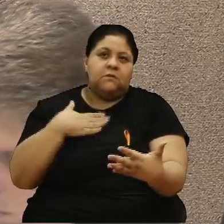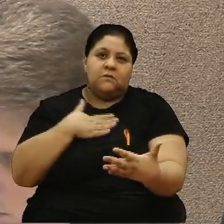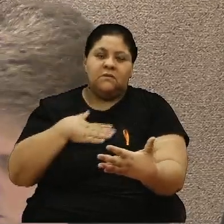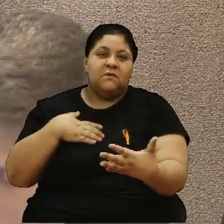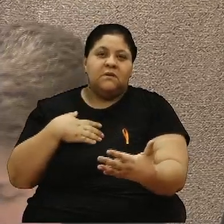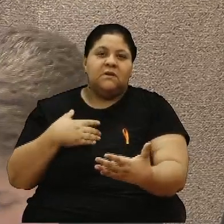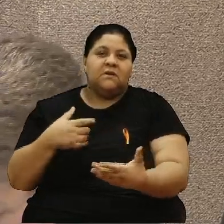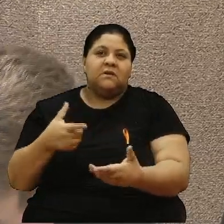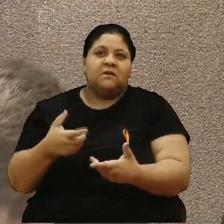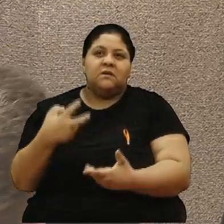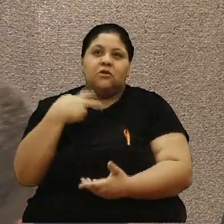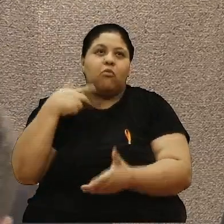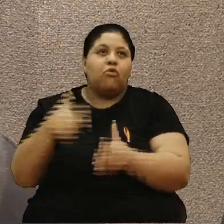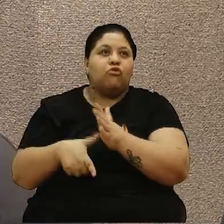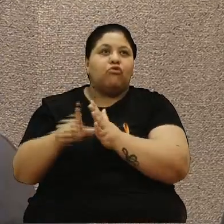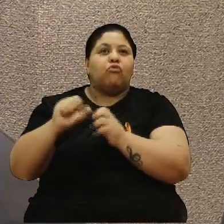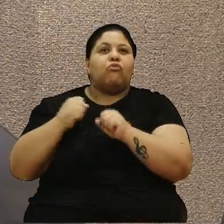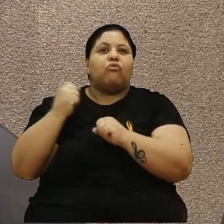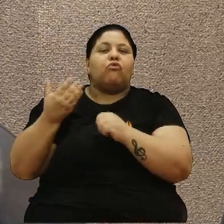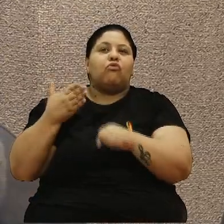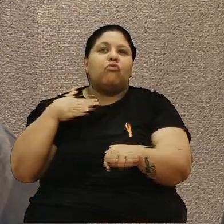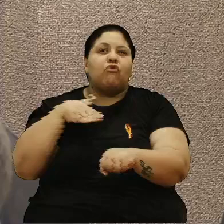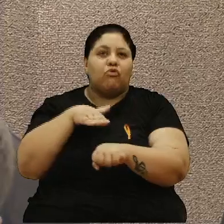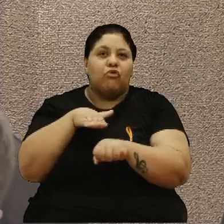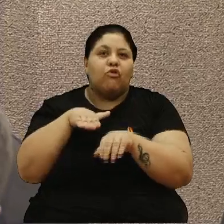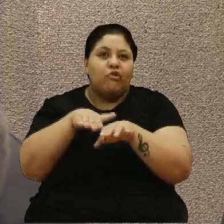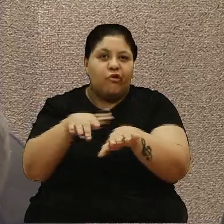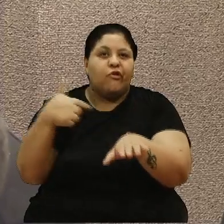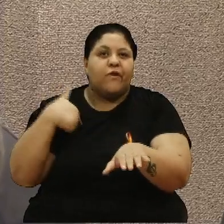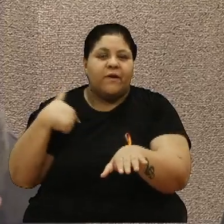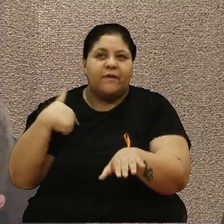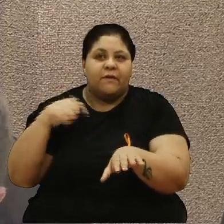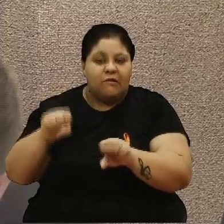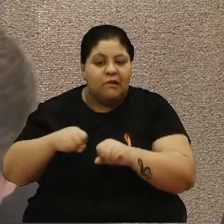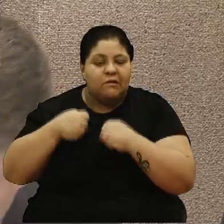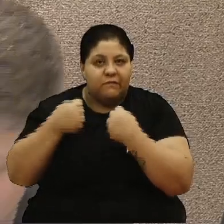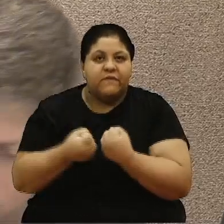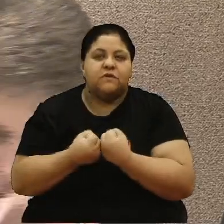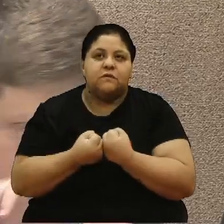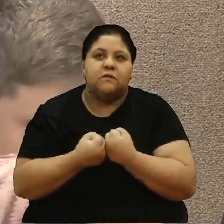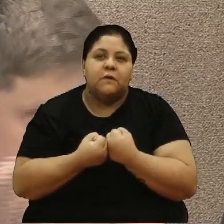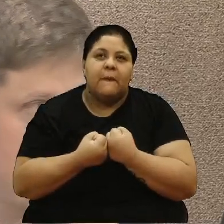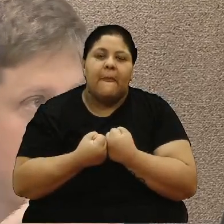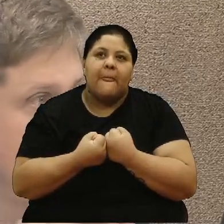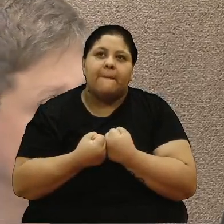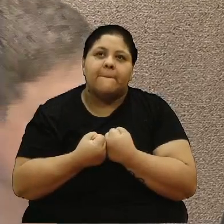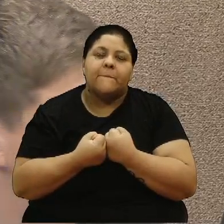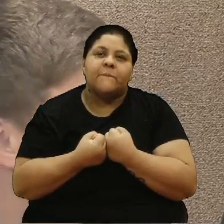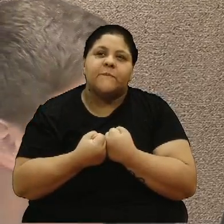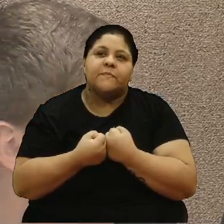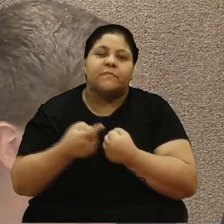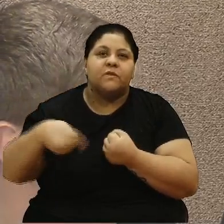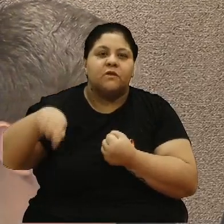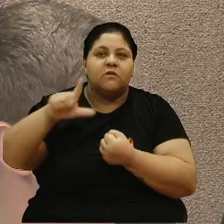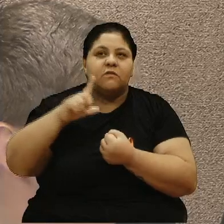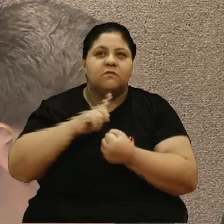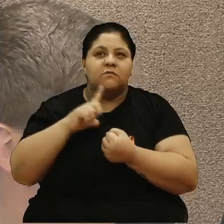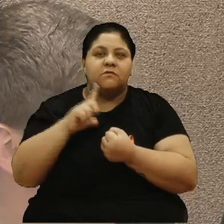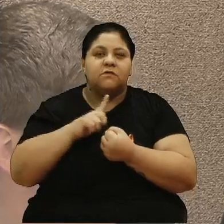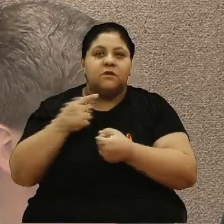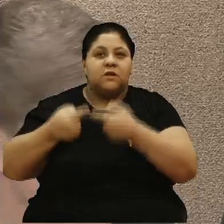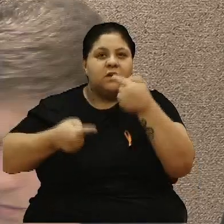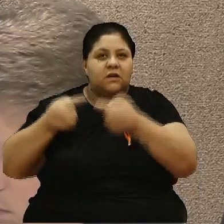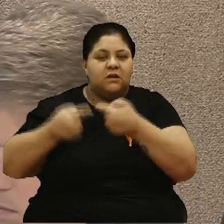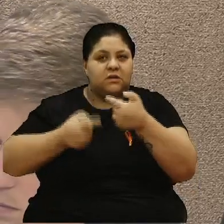gente já antecipar de que vão invadir. O que eu tenho defendido é que nós temos que